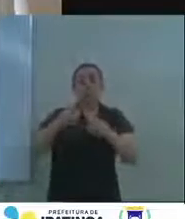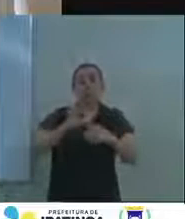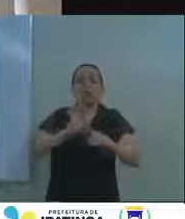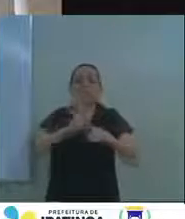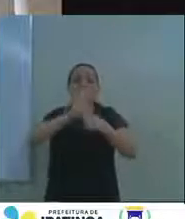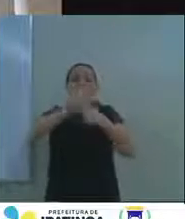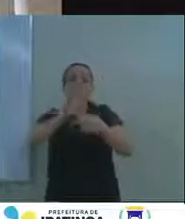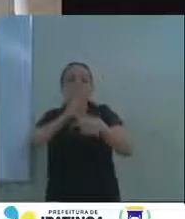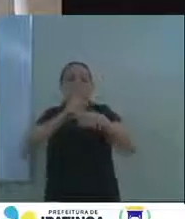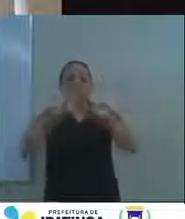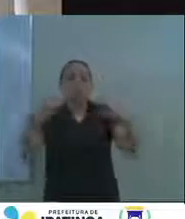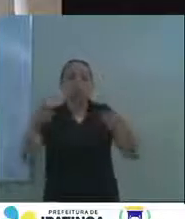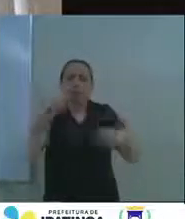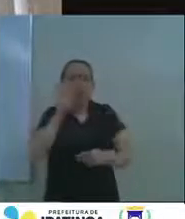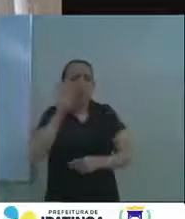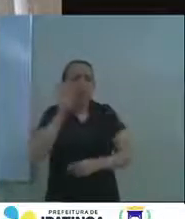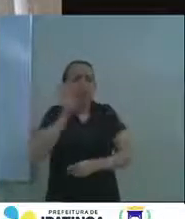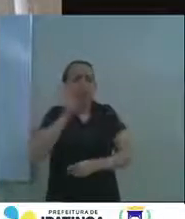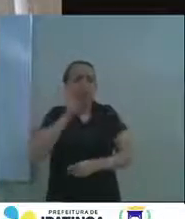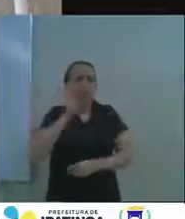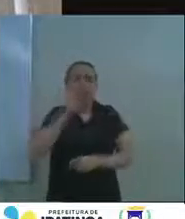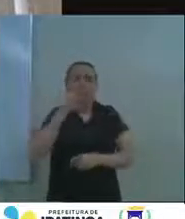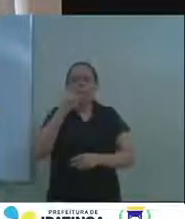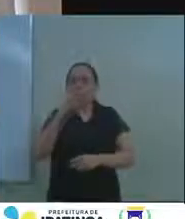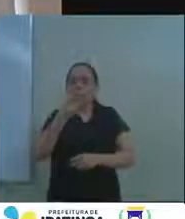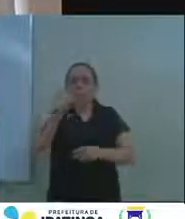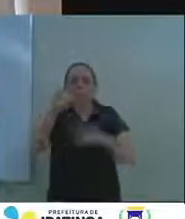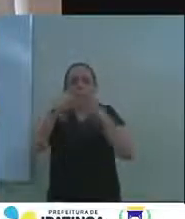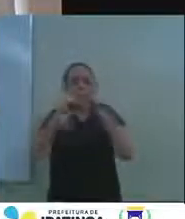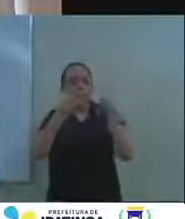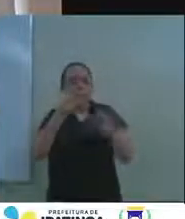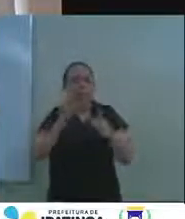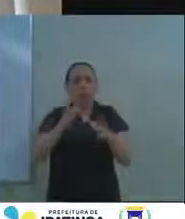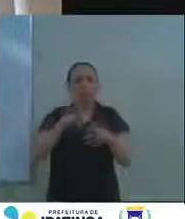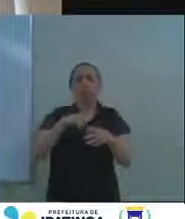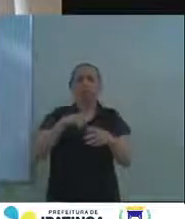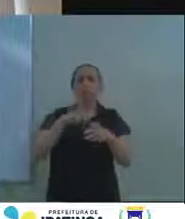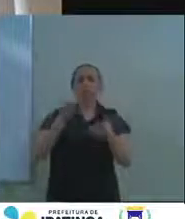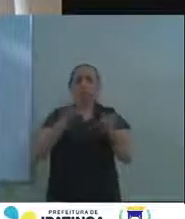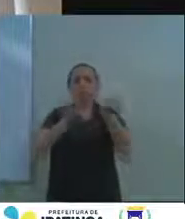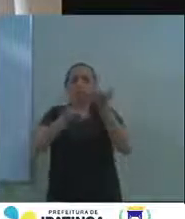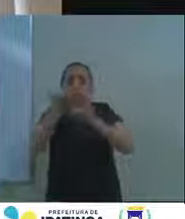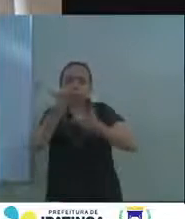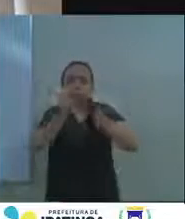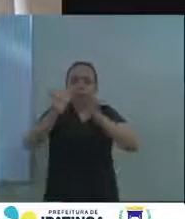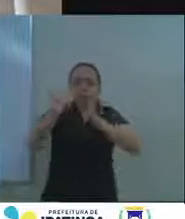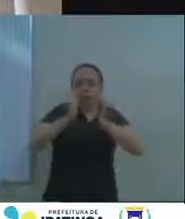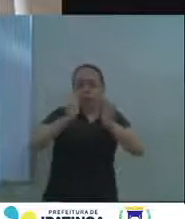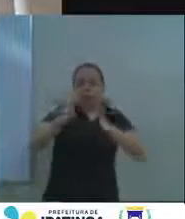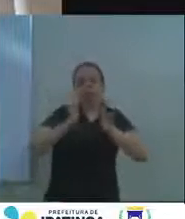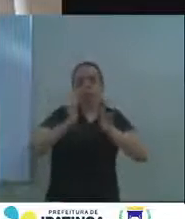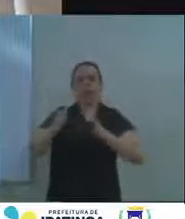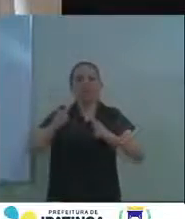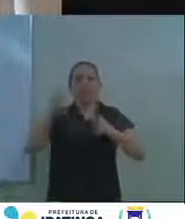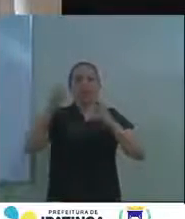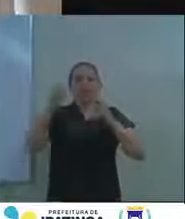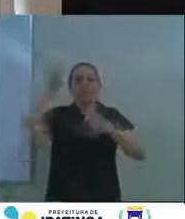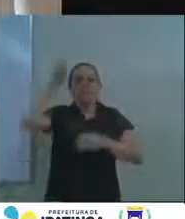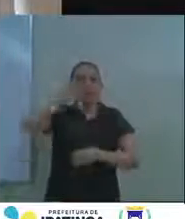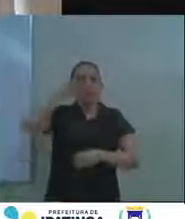suporte aí muito importante, sabe? Você foi bem acessível. A palestra sua